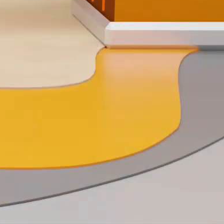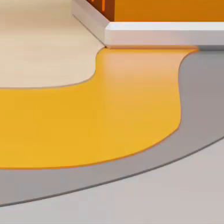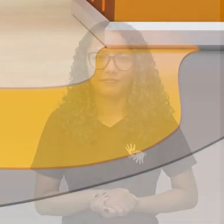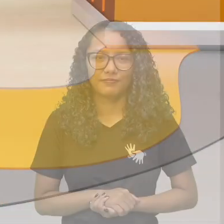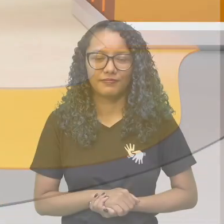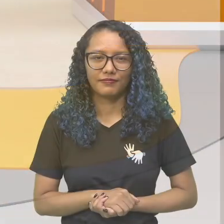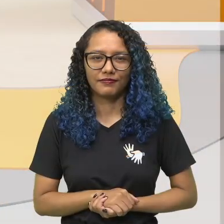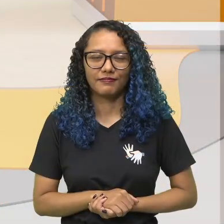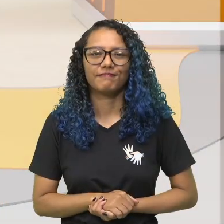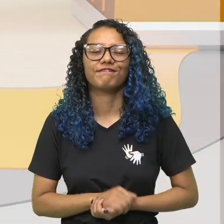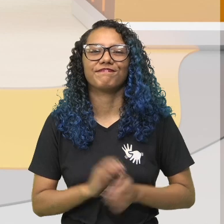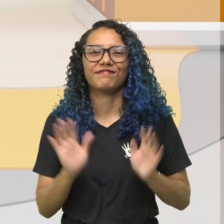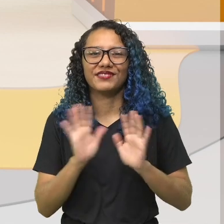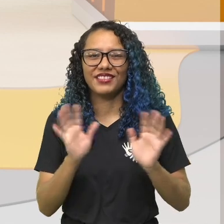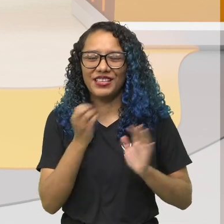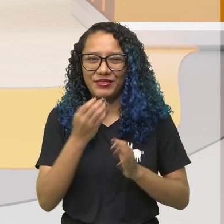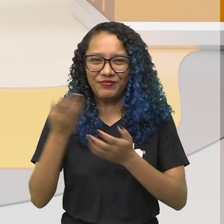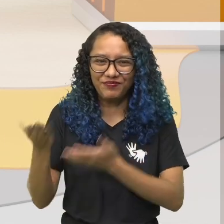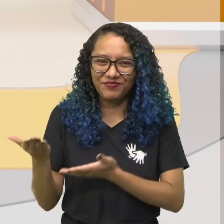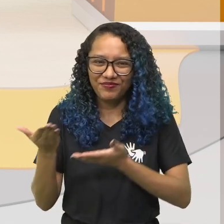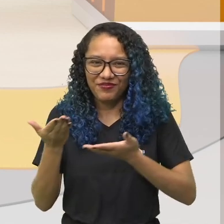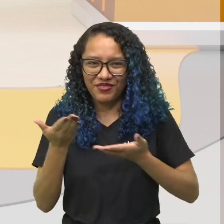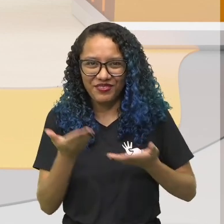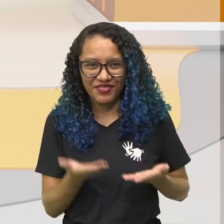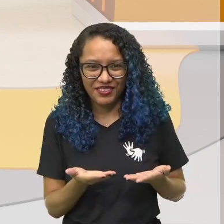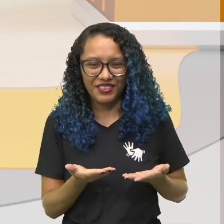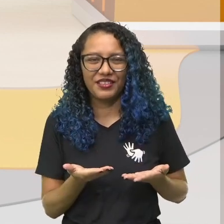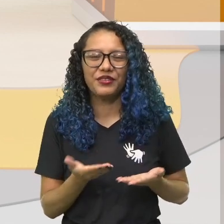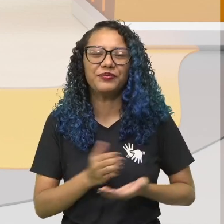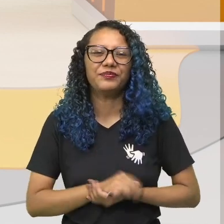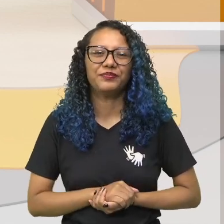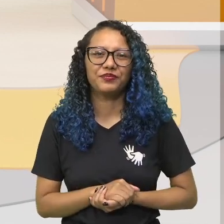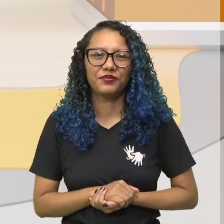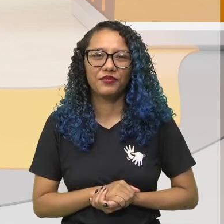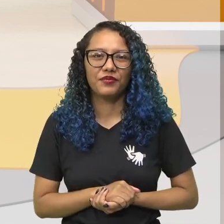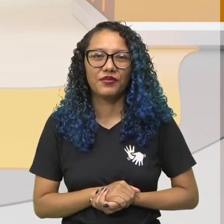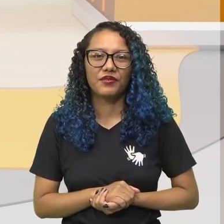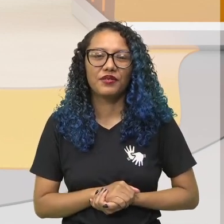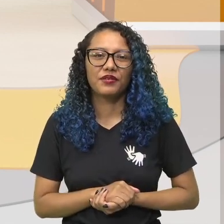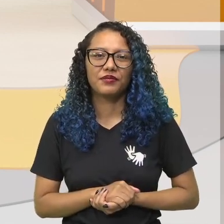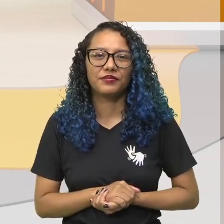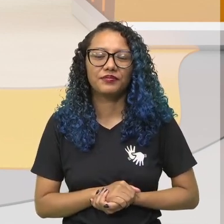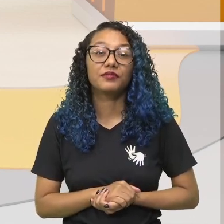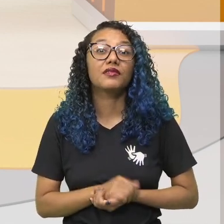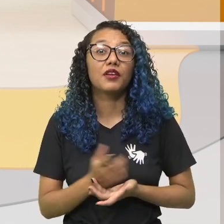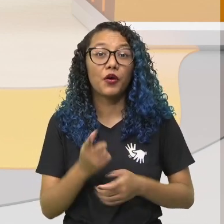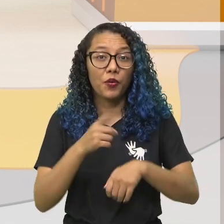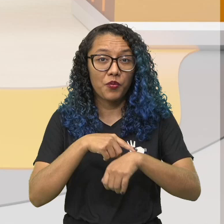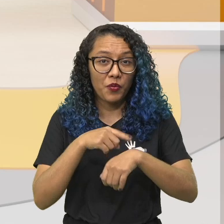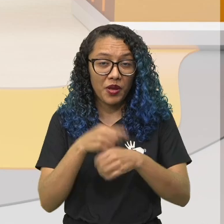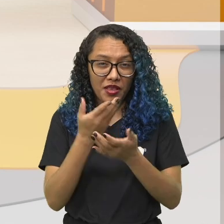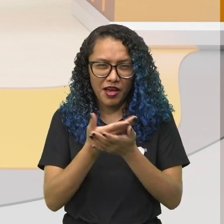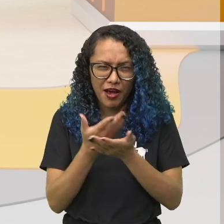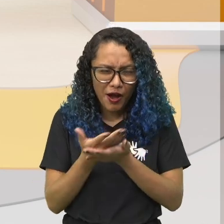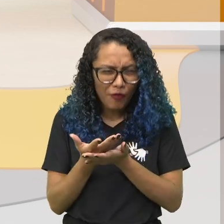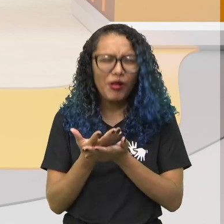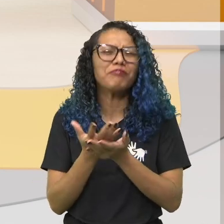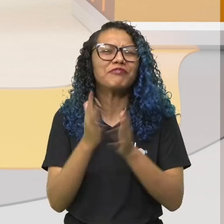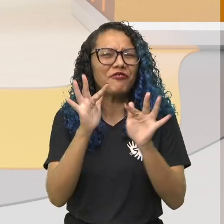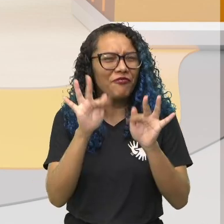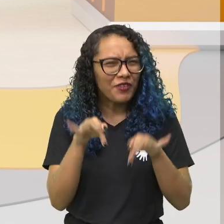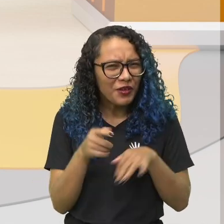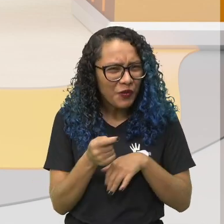Muito bem, pessoal, sejam todos bem-vindos agora a esse momento final das nossas aulas